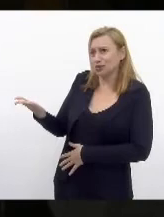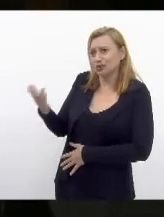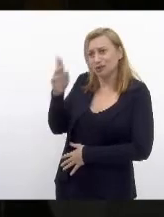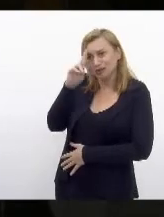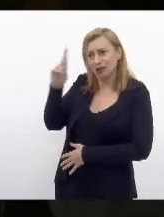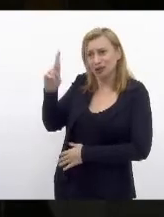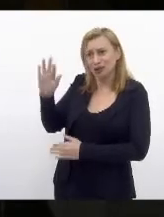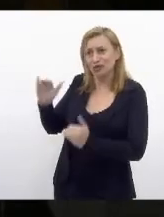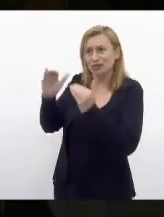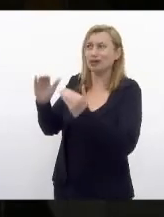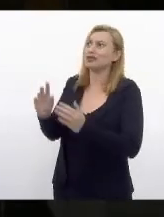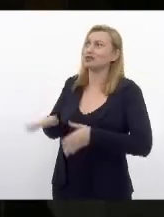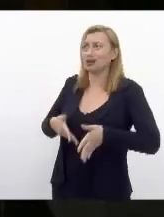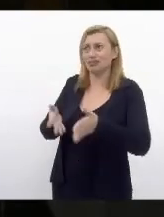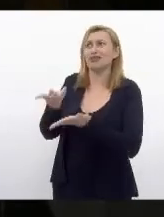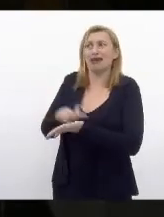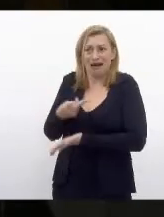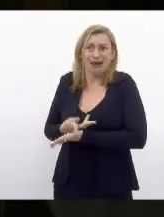num caminho muito errado.